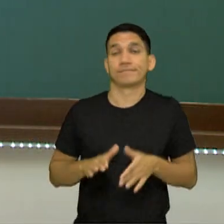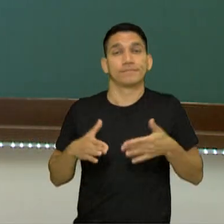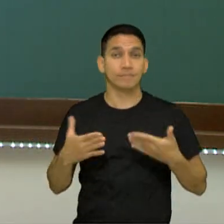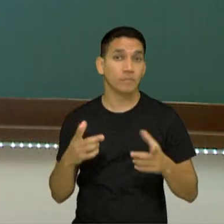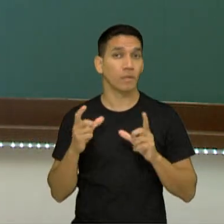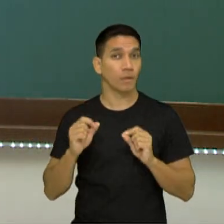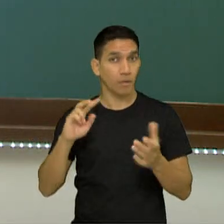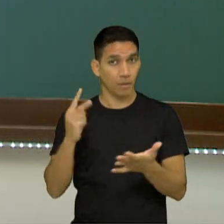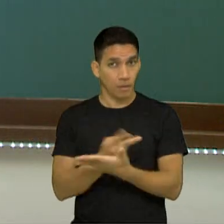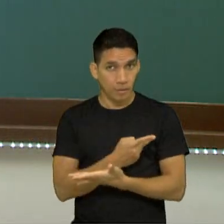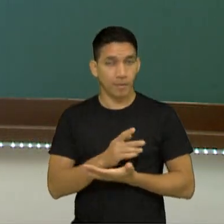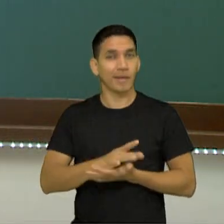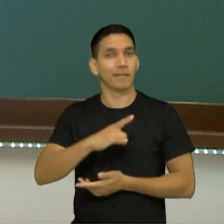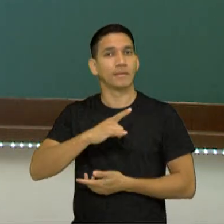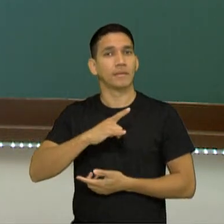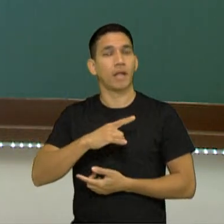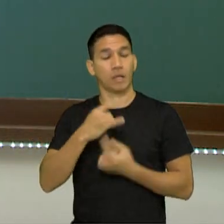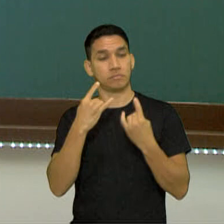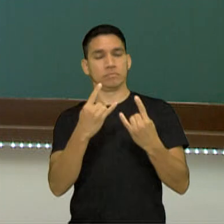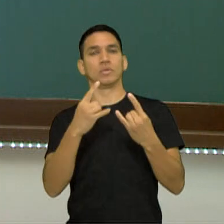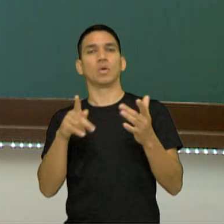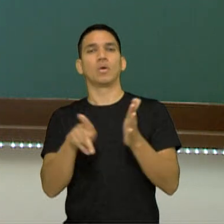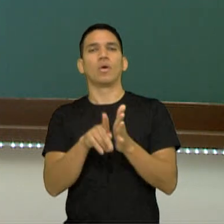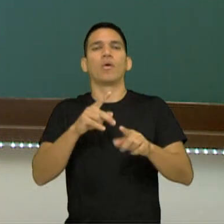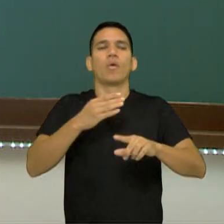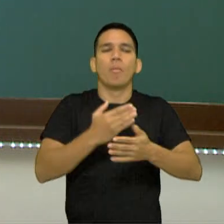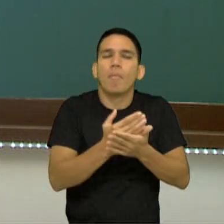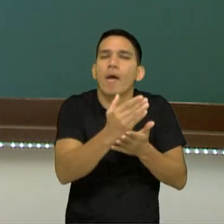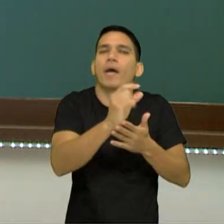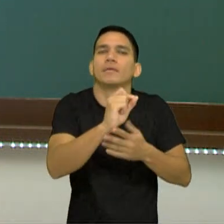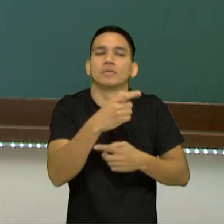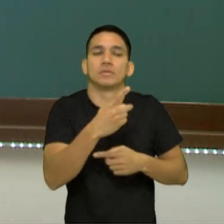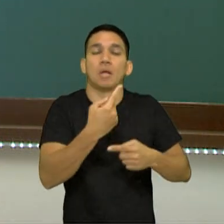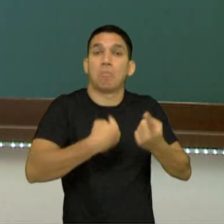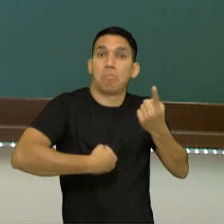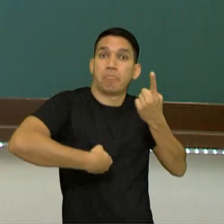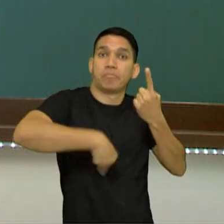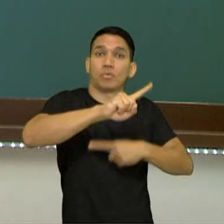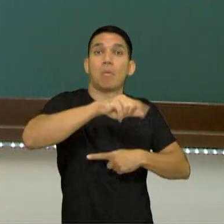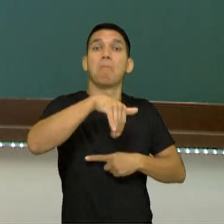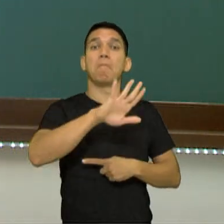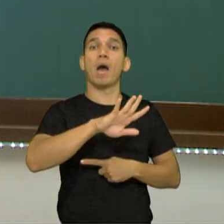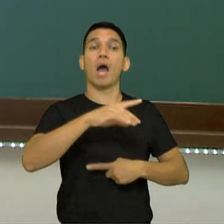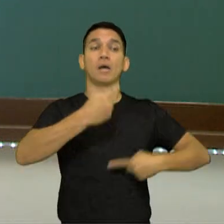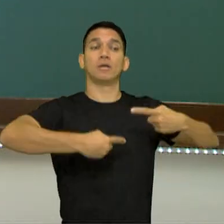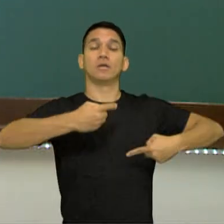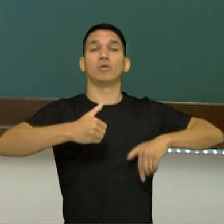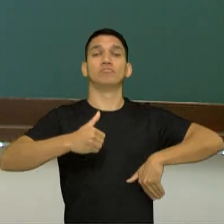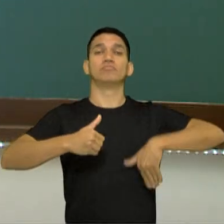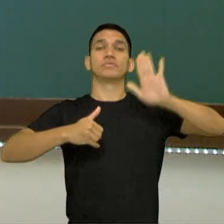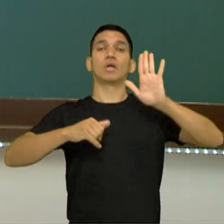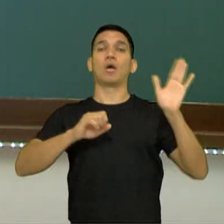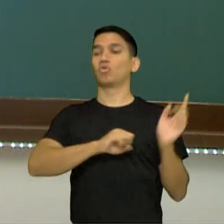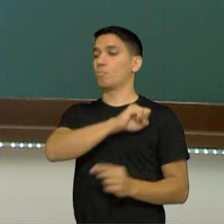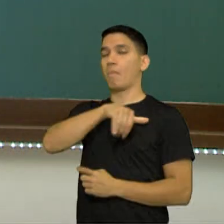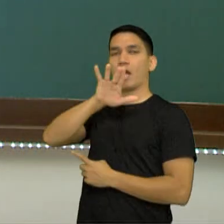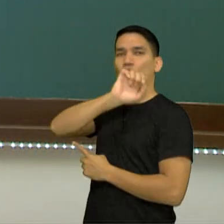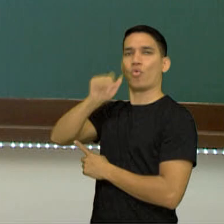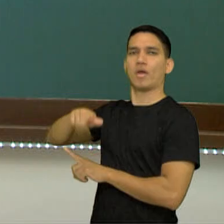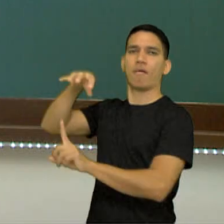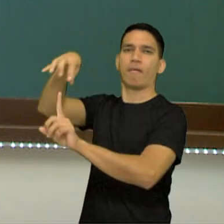Então, a gente vai ter esse destaque do Carlos Martel, que ele vai ganhar mais poder, inclusive, do que os próprios reis, esses